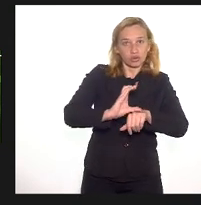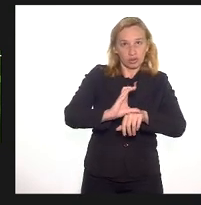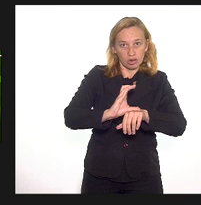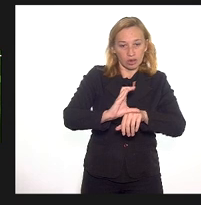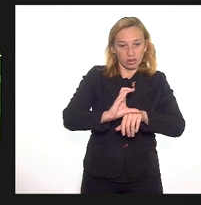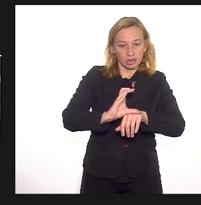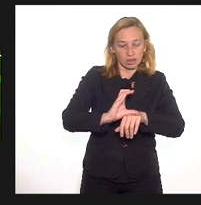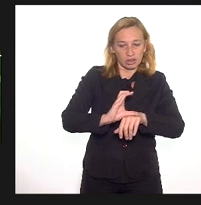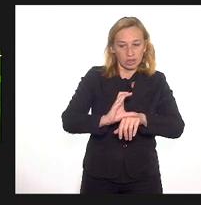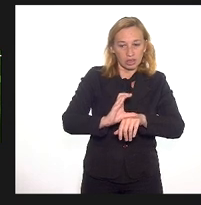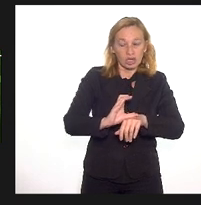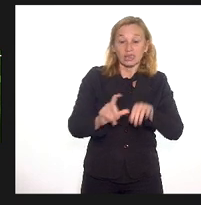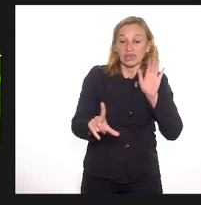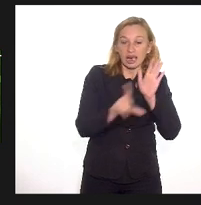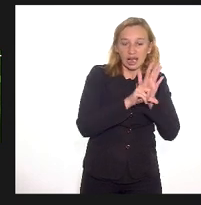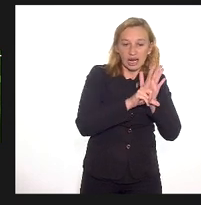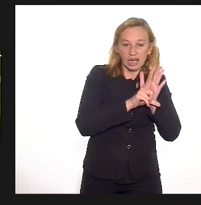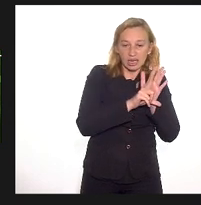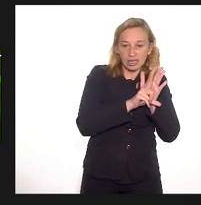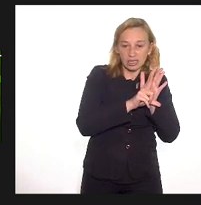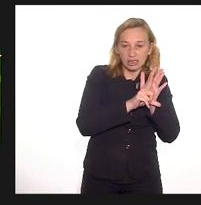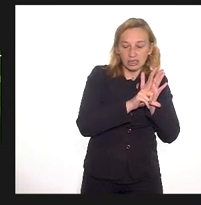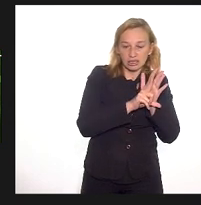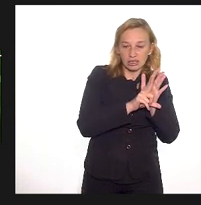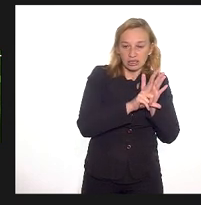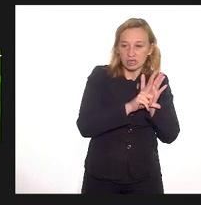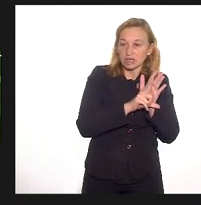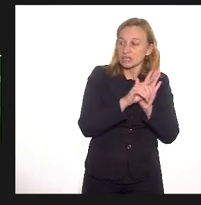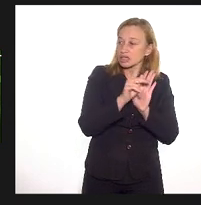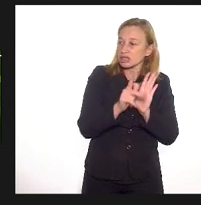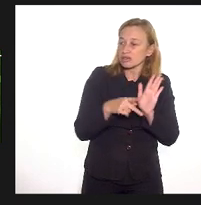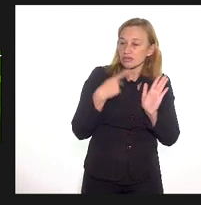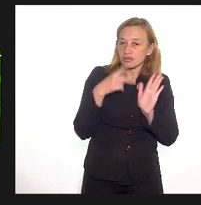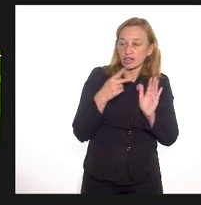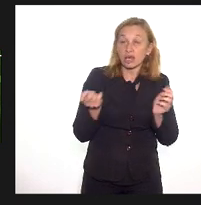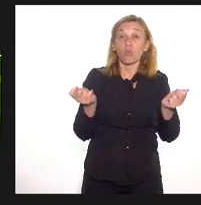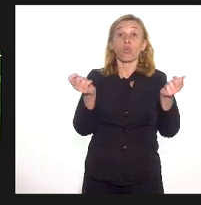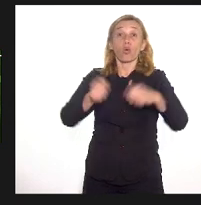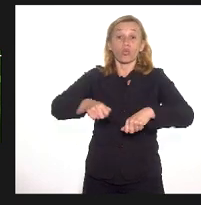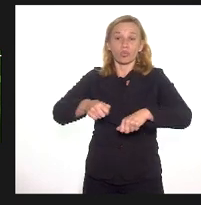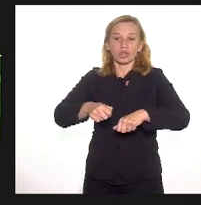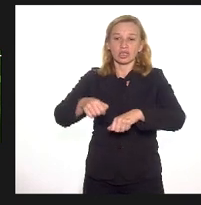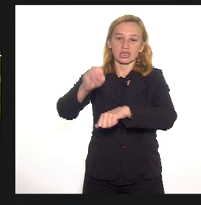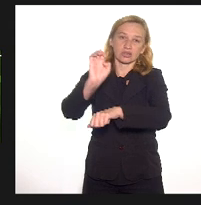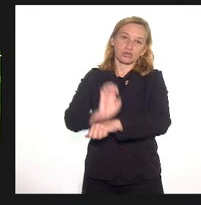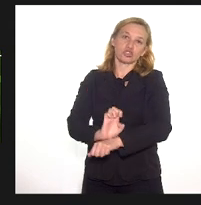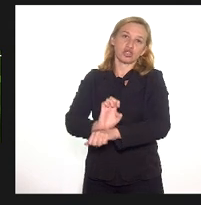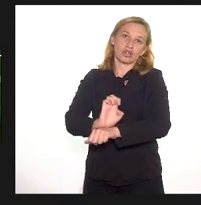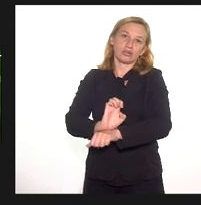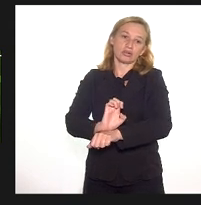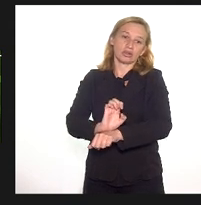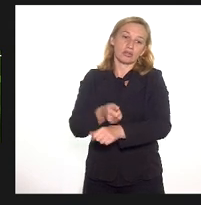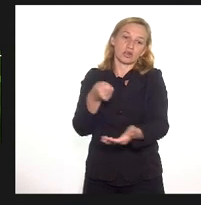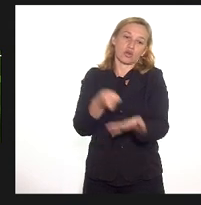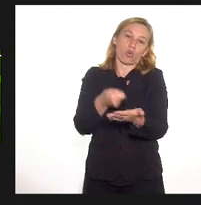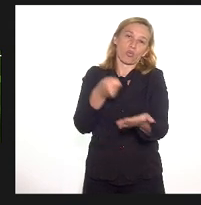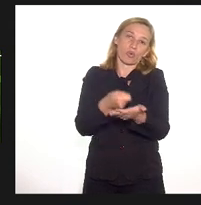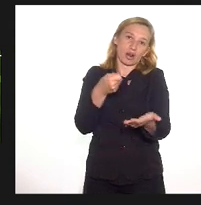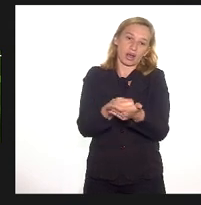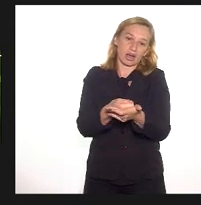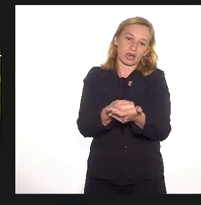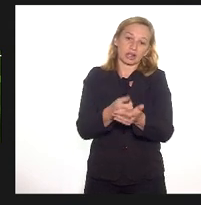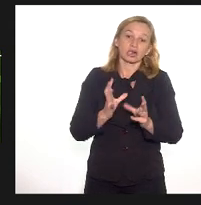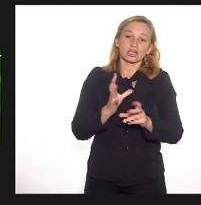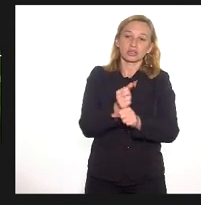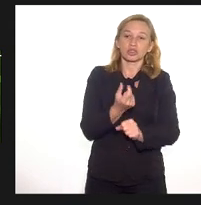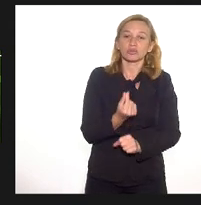inconstitucionalidade das leis na parte em que definia a competência do Estado para cobrar,